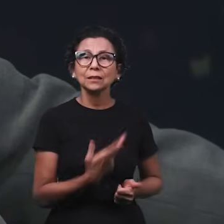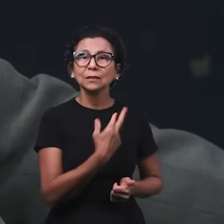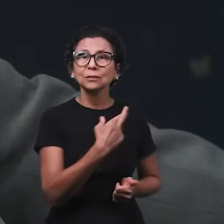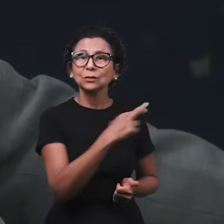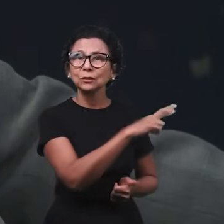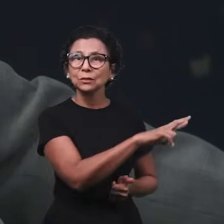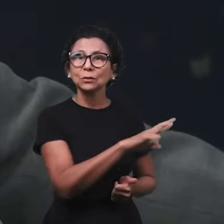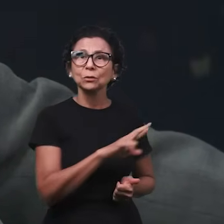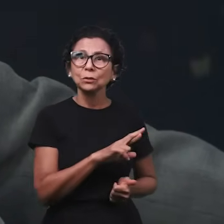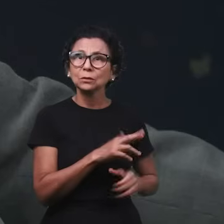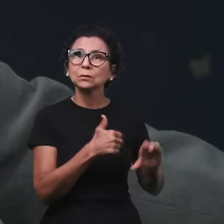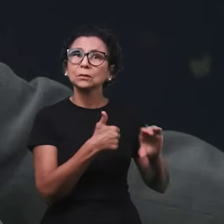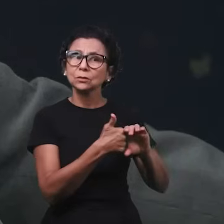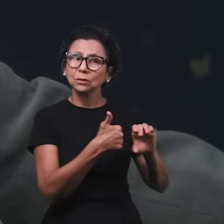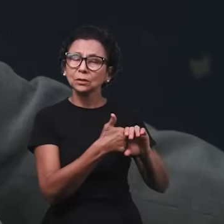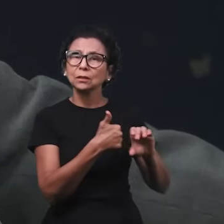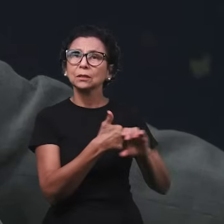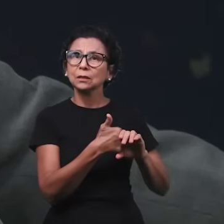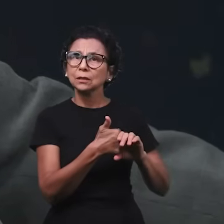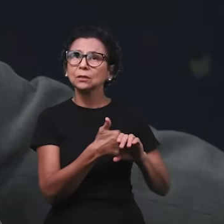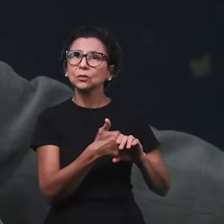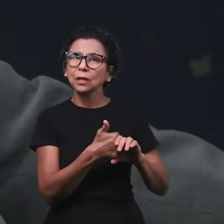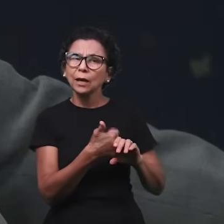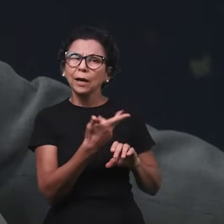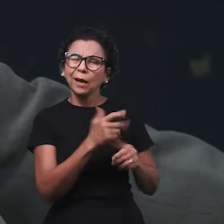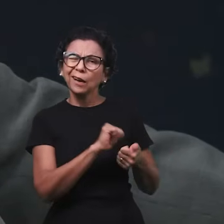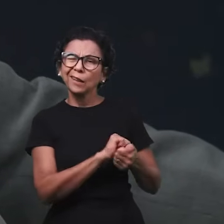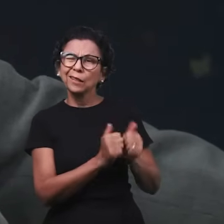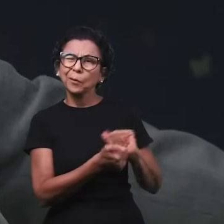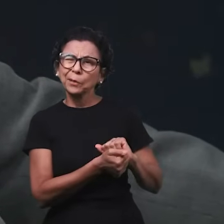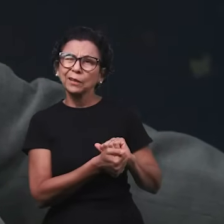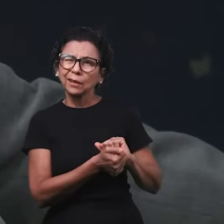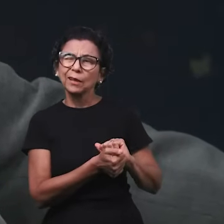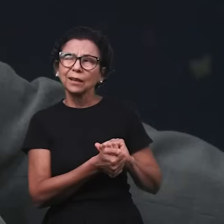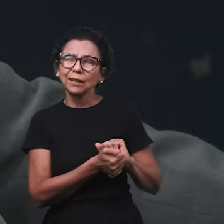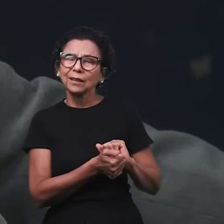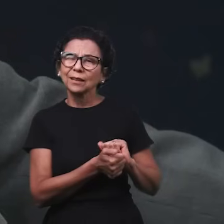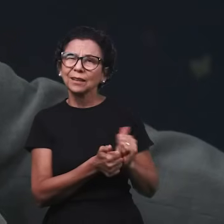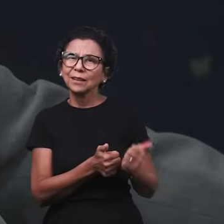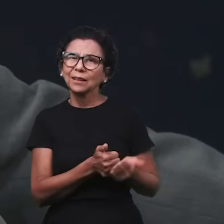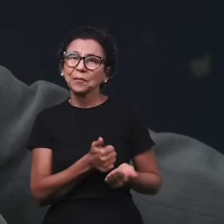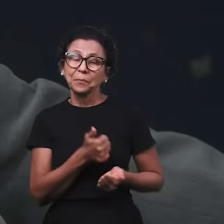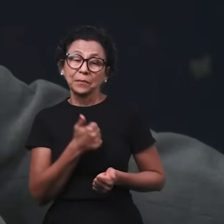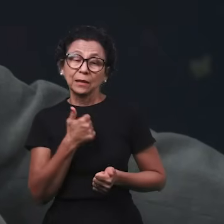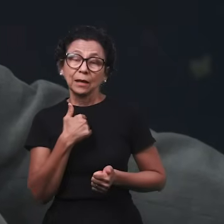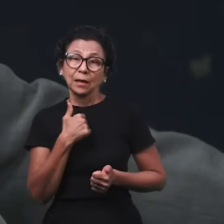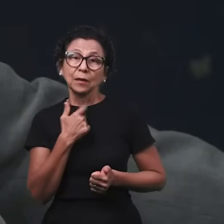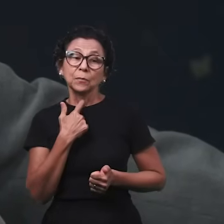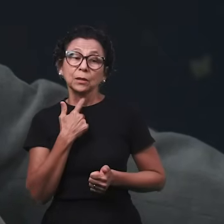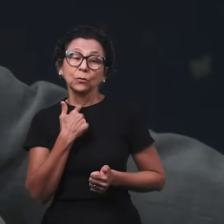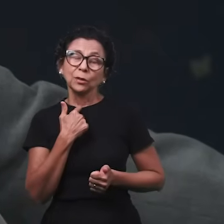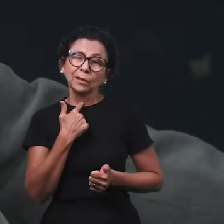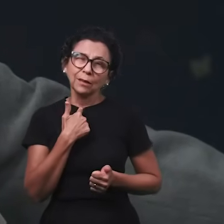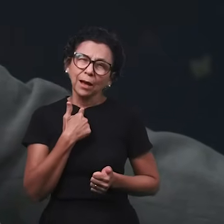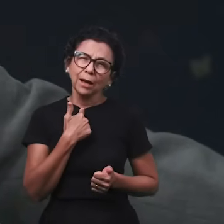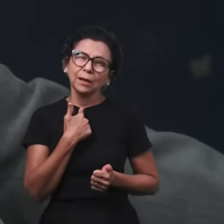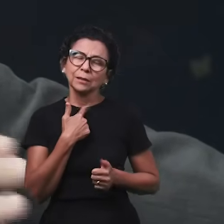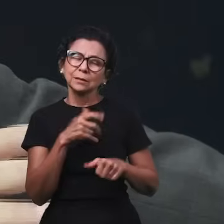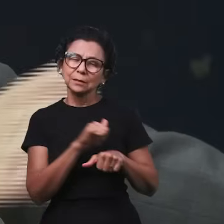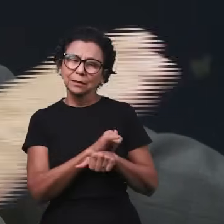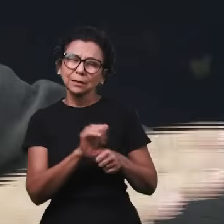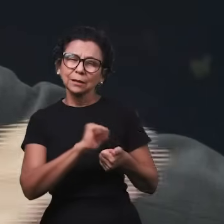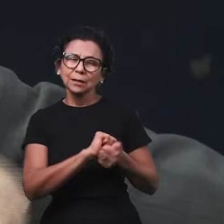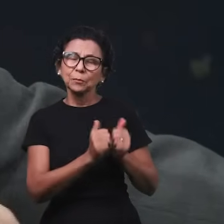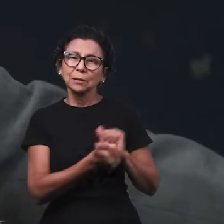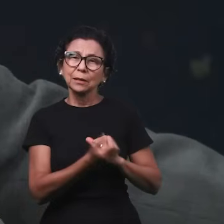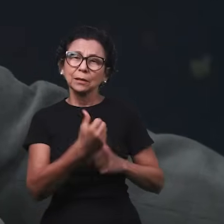quer, e o cristianismo faz muito isso, tentar acomodar aquilo que eu quero fazer e justificar isso que Deus também quer. E eu